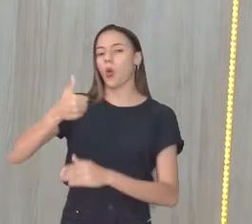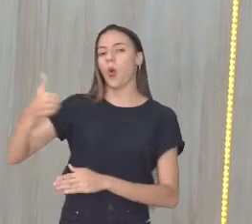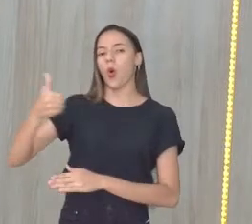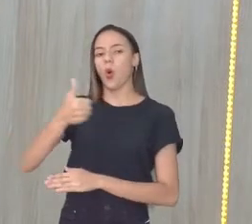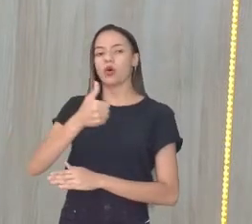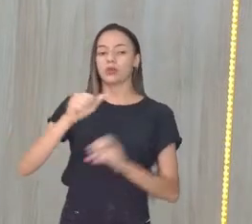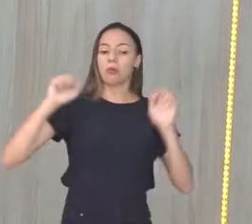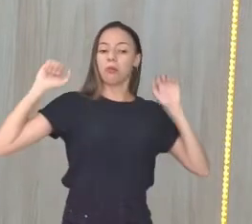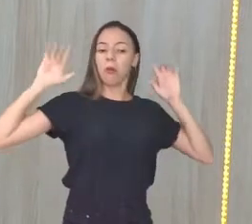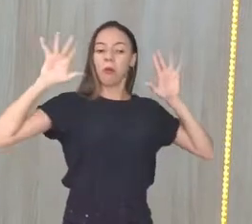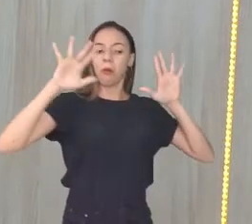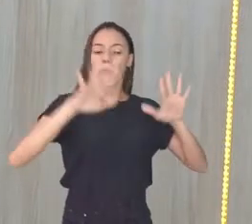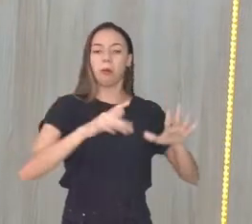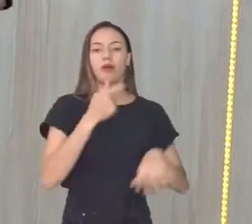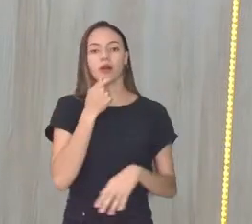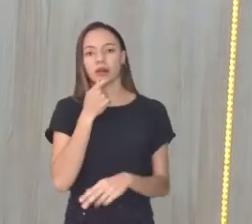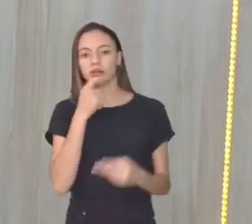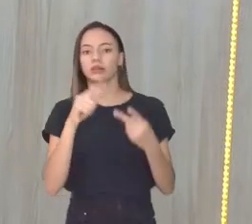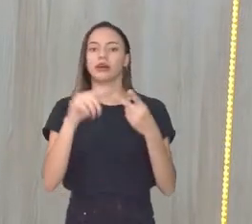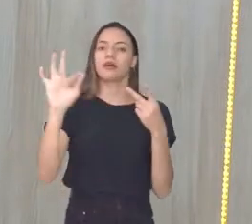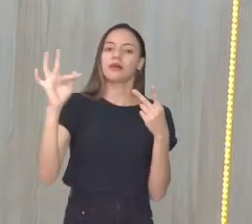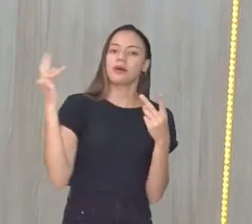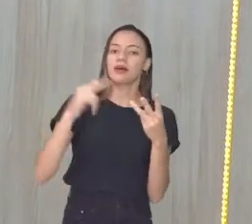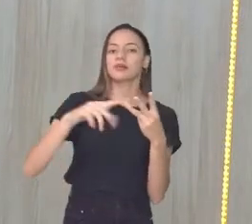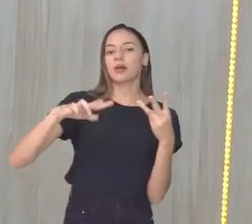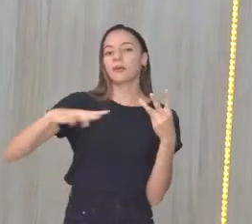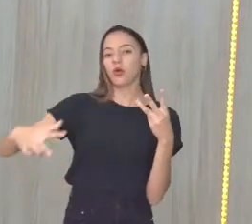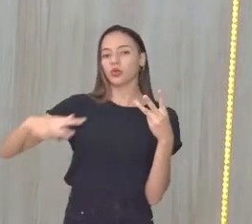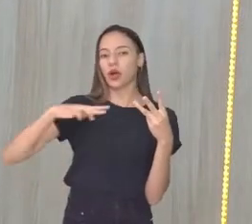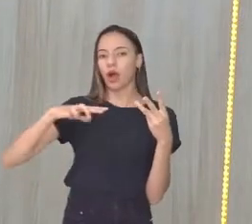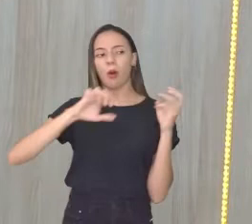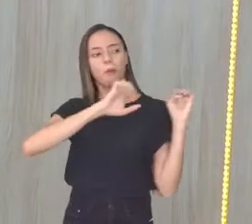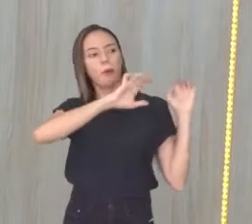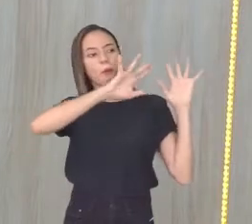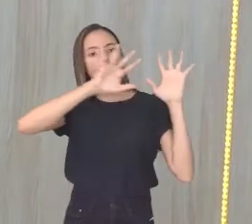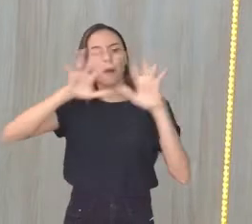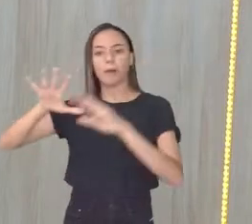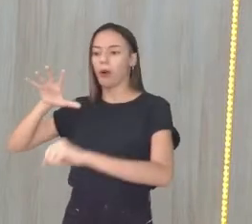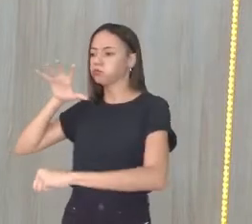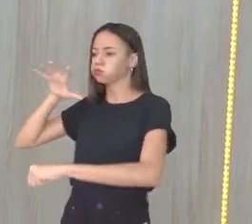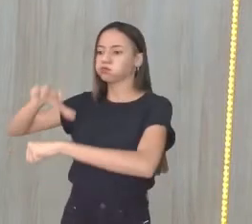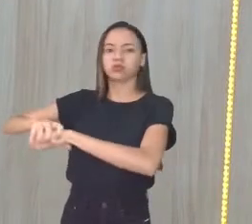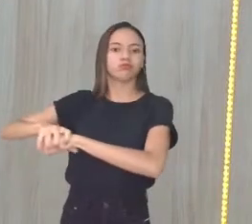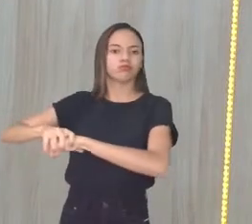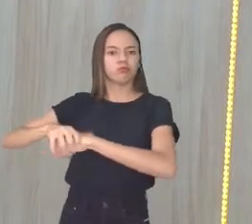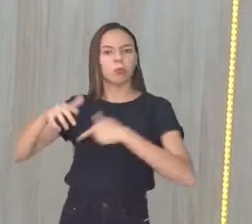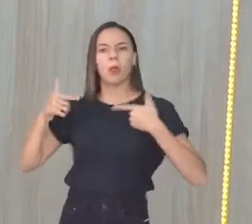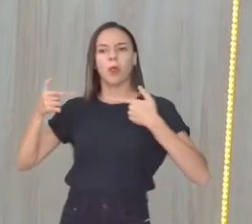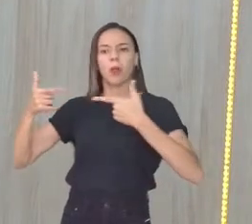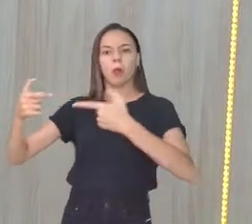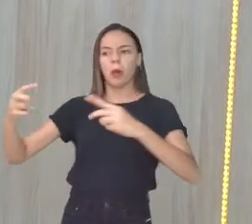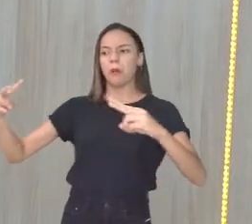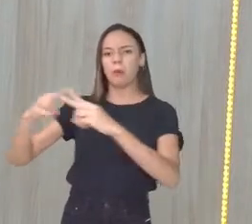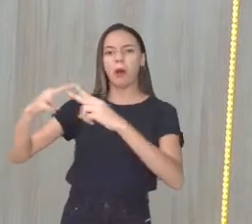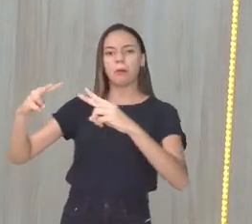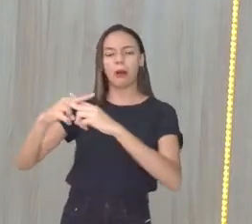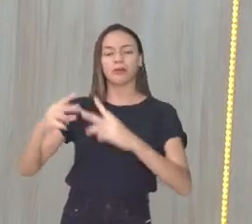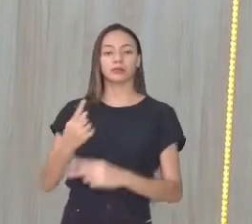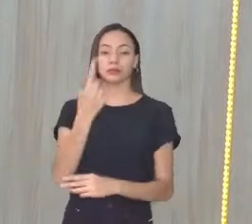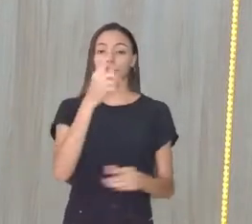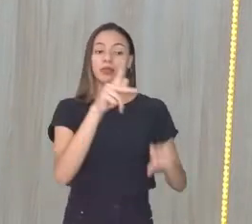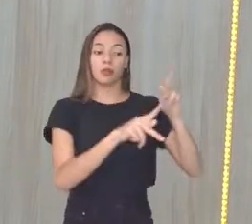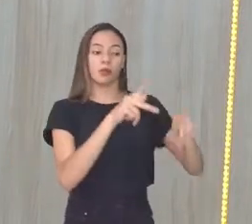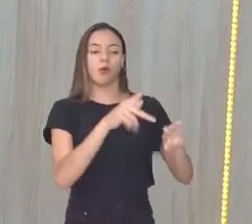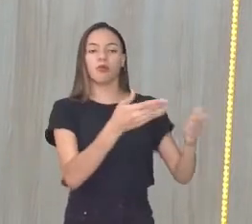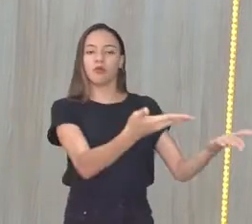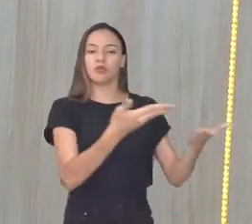Primeiro na Inglaterra, depois França, Portugal, né, e vão conquistar, vão brigar, vão lutar. E aí um desses povos foi convidado